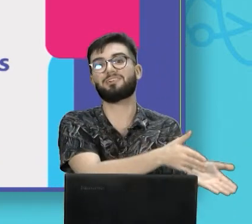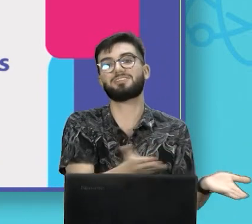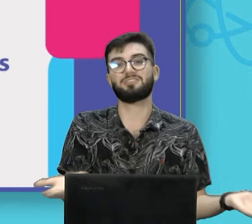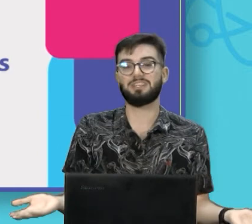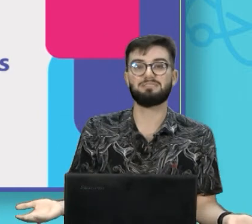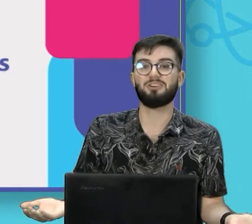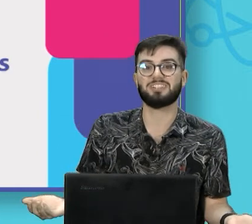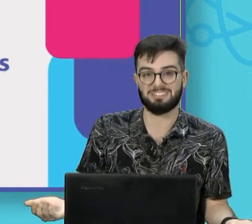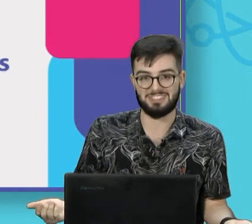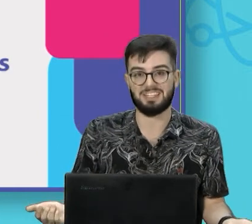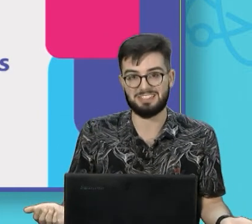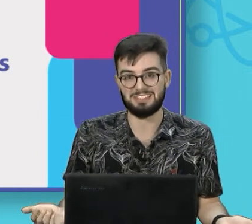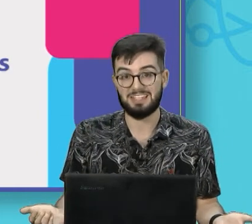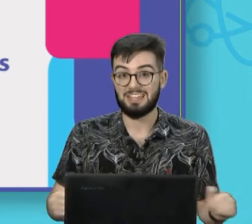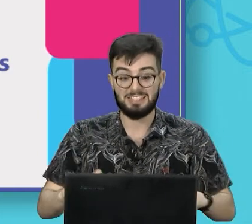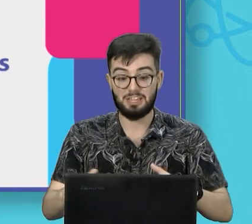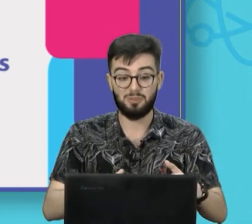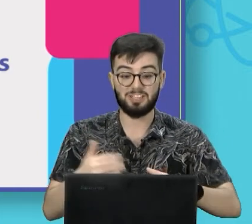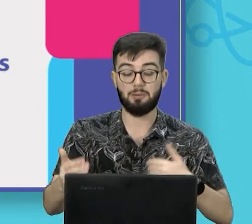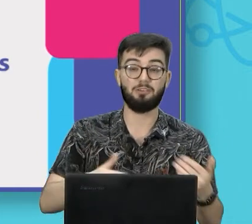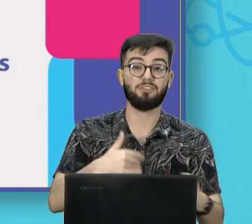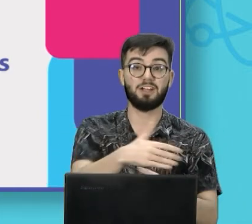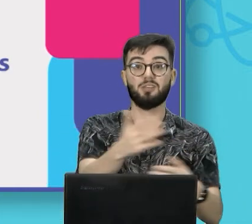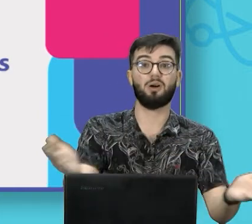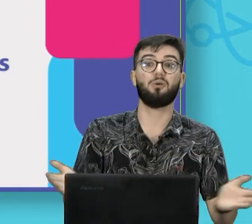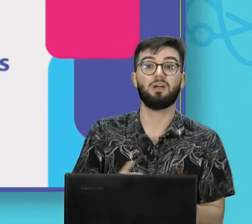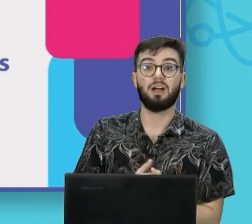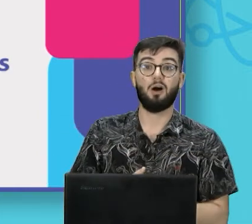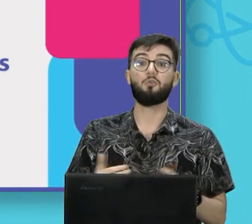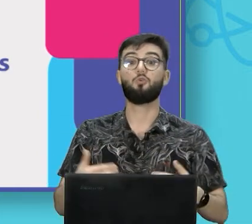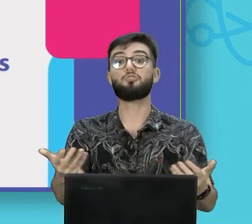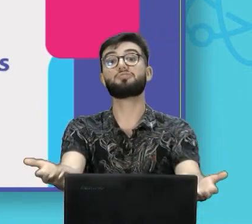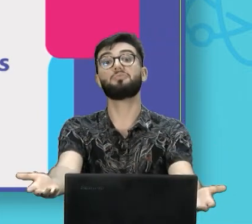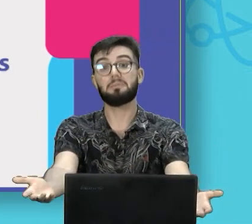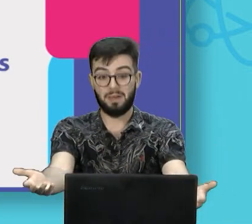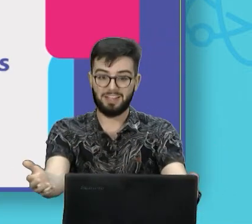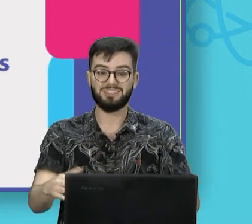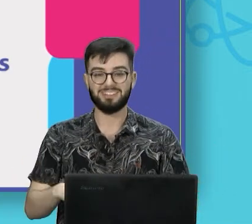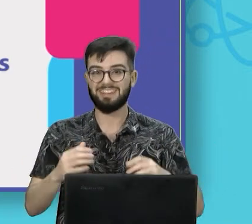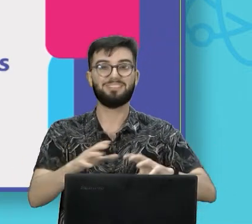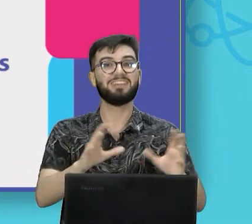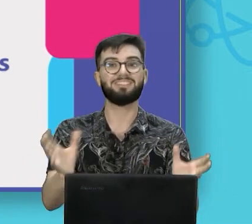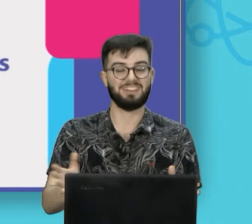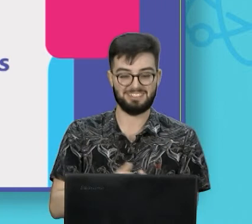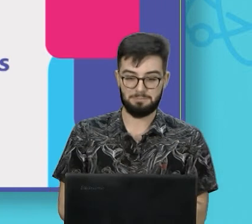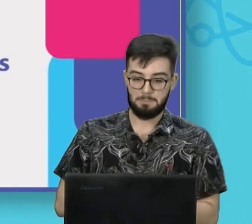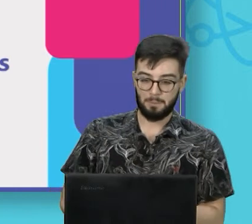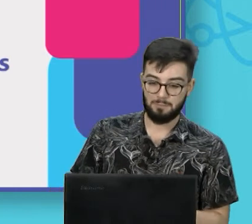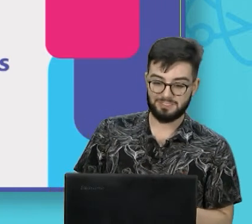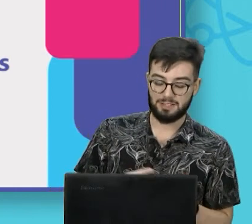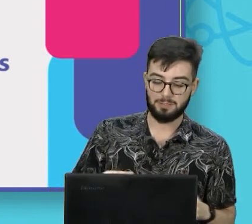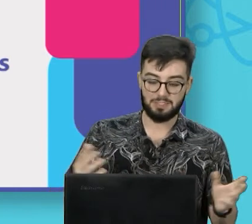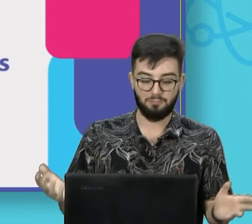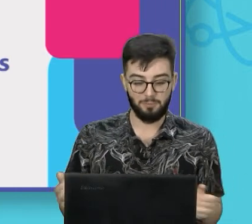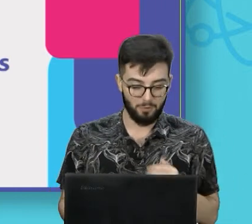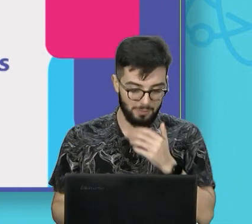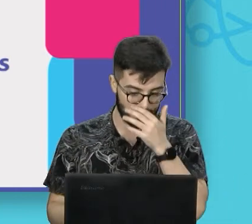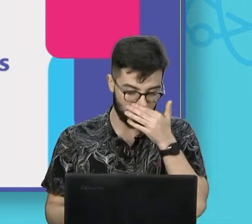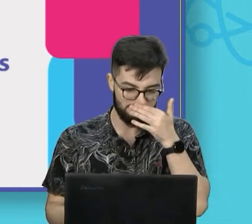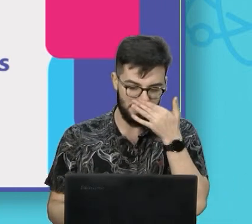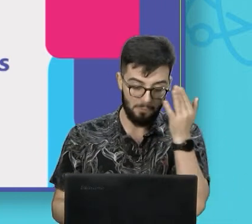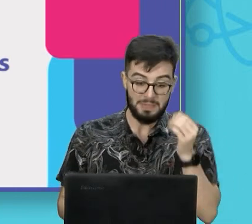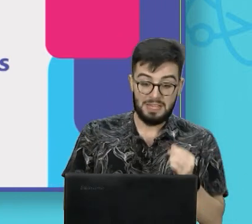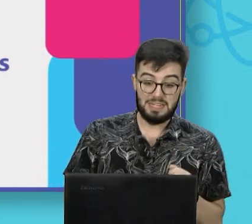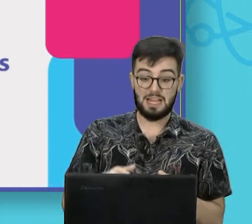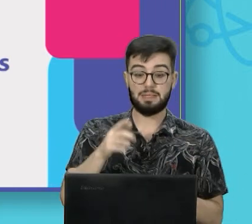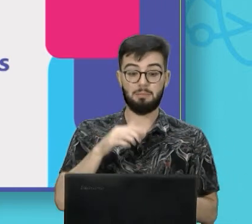por exemplo na constituinte em 1823 Então isso acaba ficando ao Augusto do Imperador nele podia fazer basicamente na forma